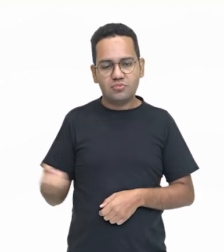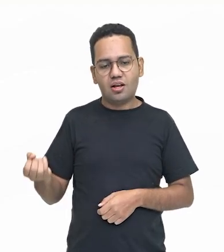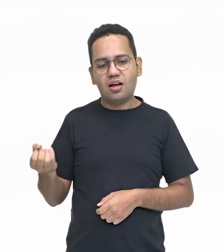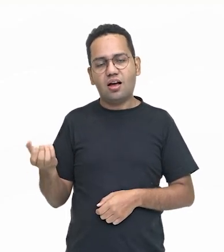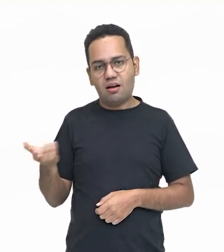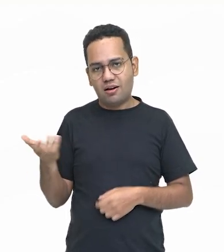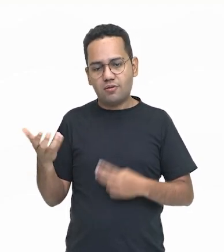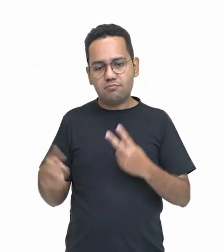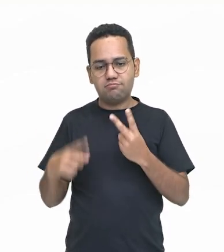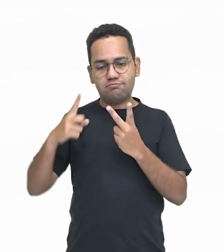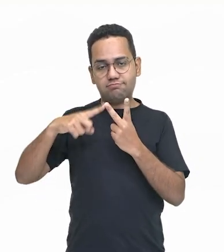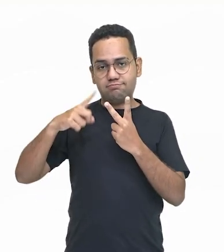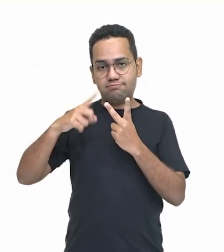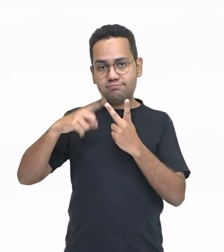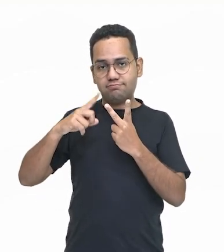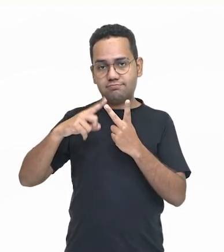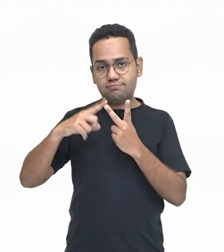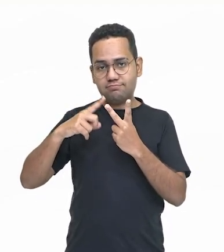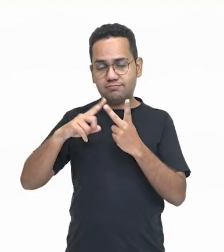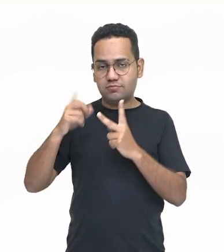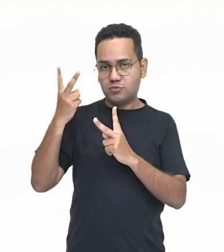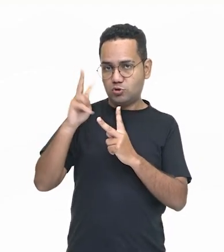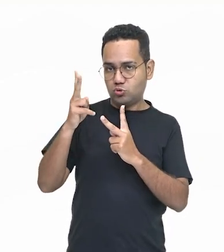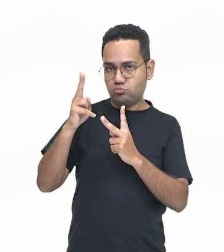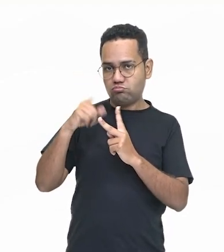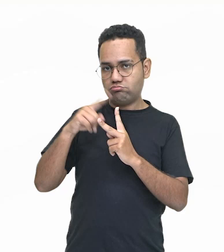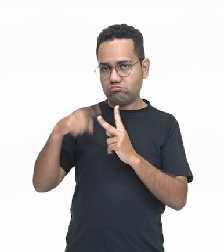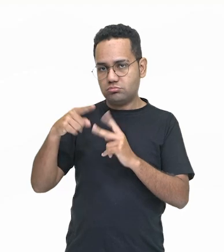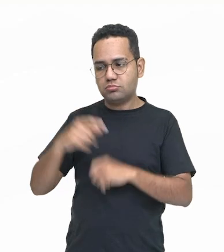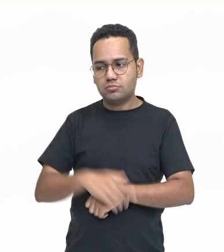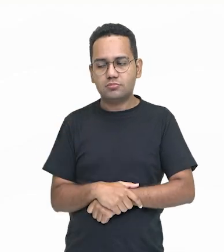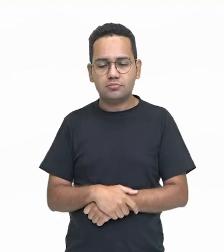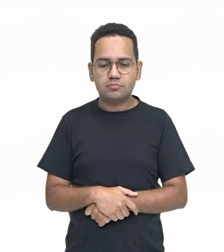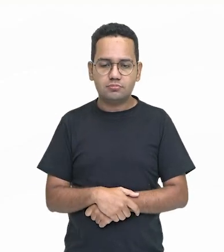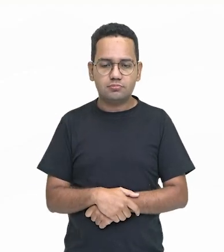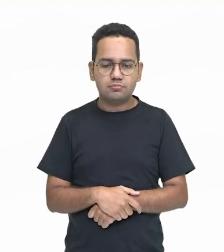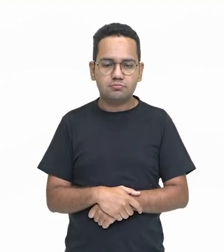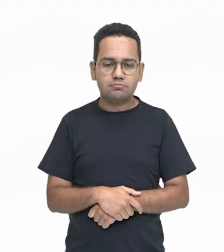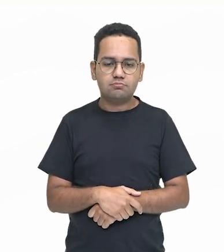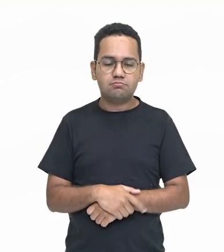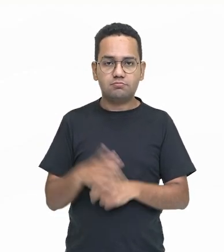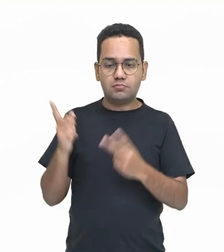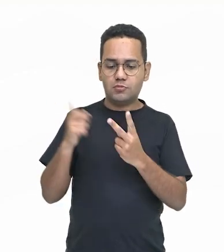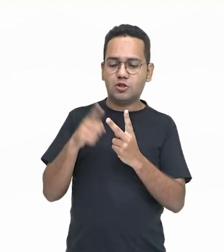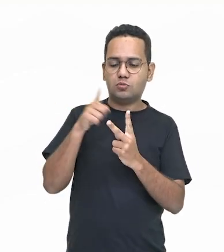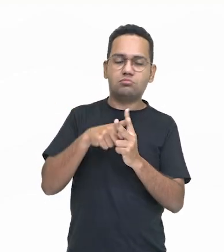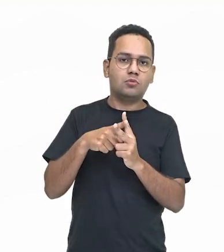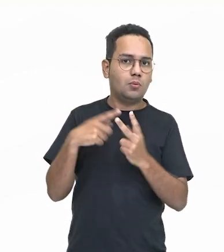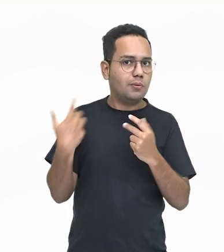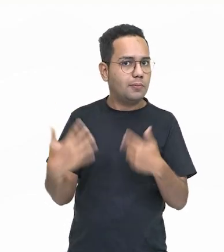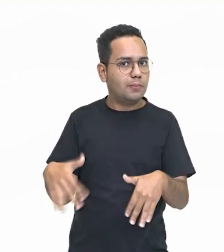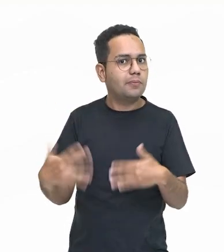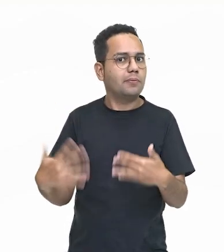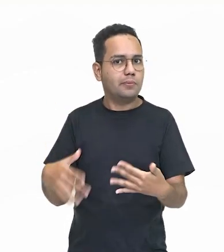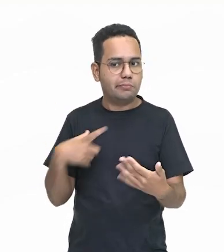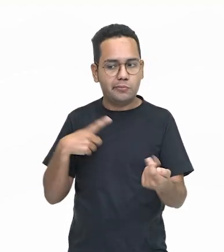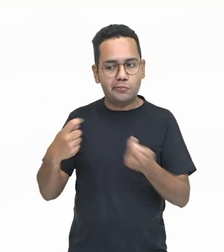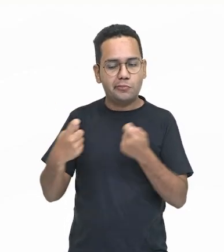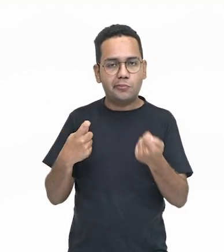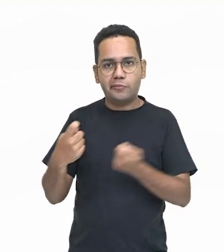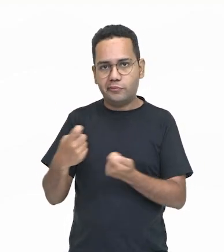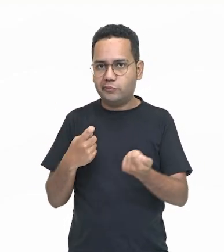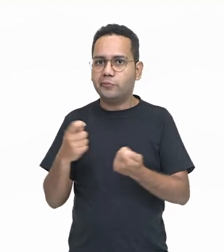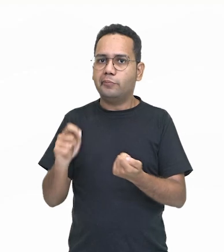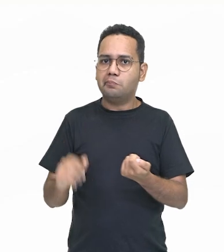as lâmpadas de LED, que são muito mais econômicas, né, do que